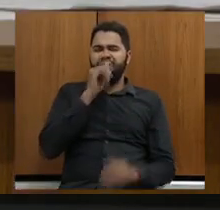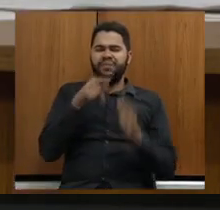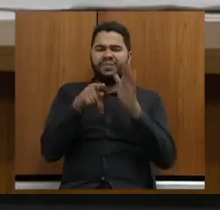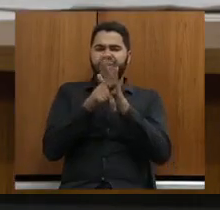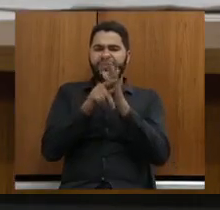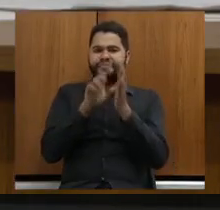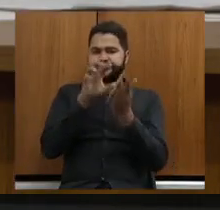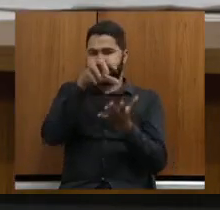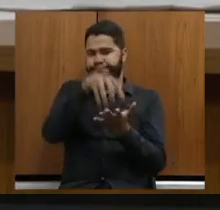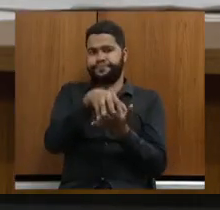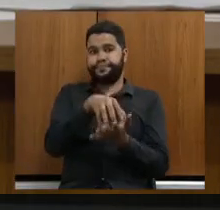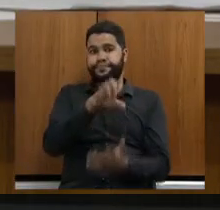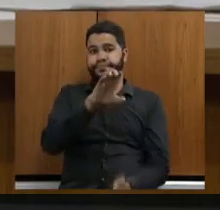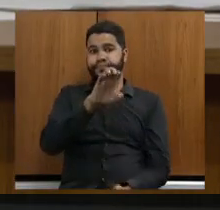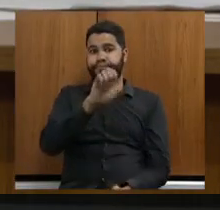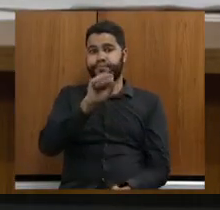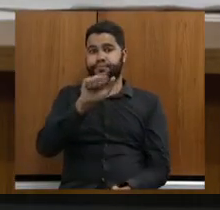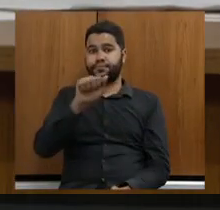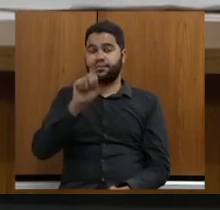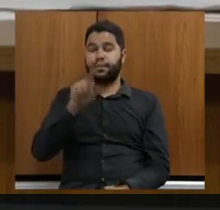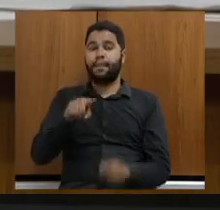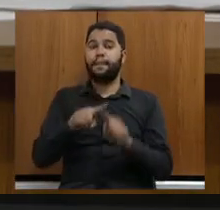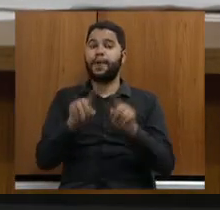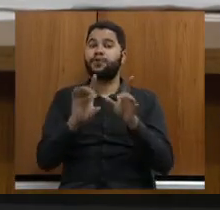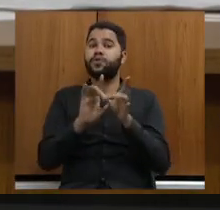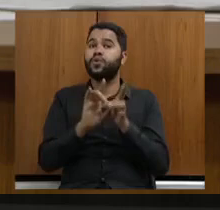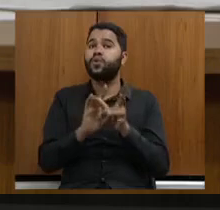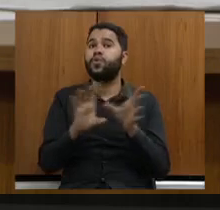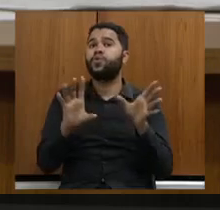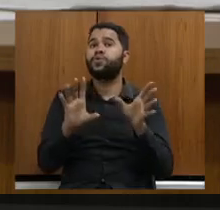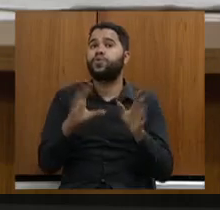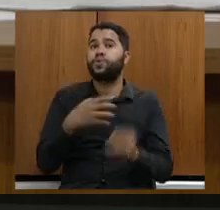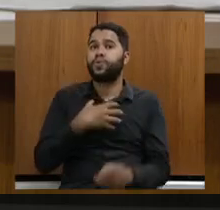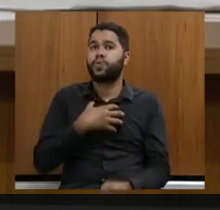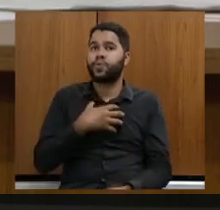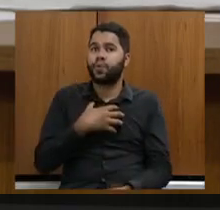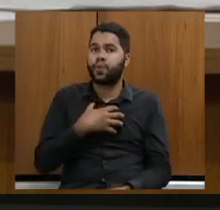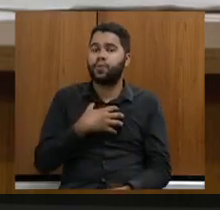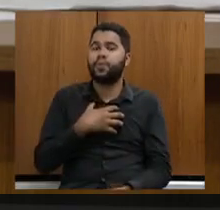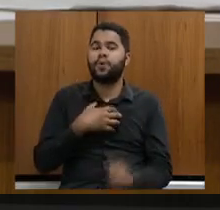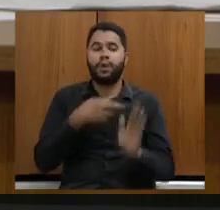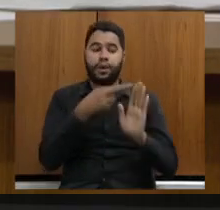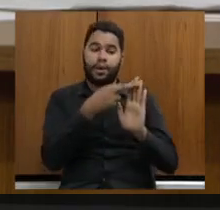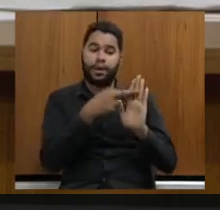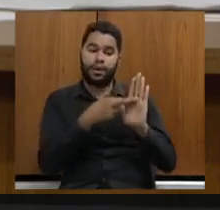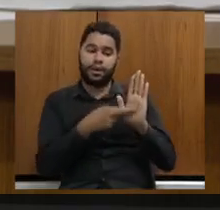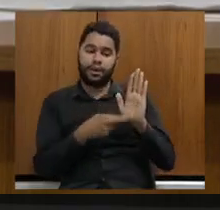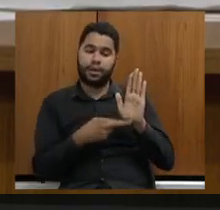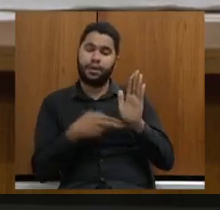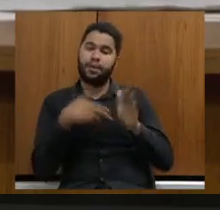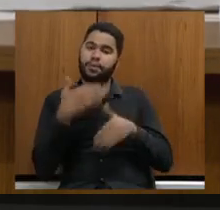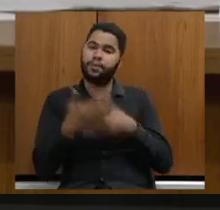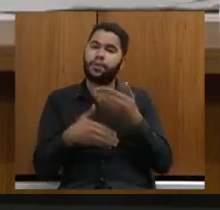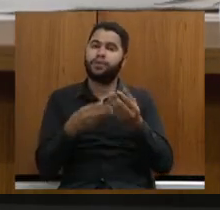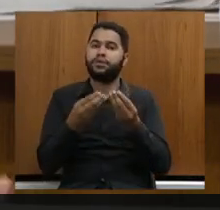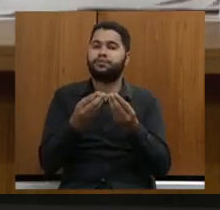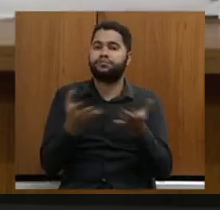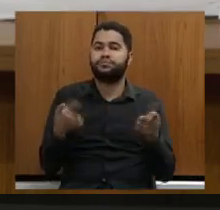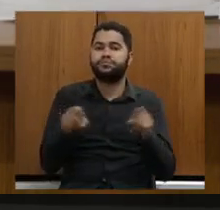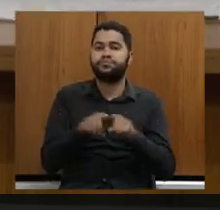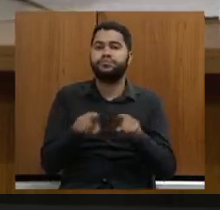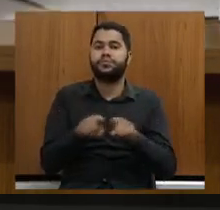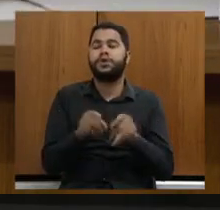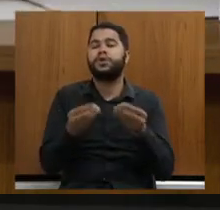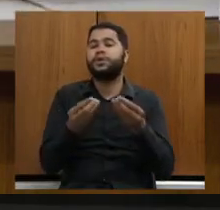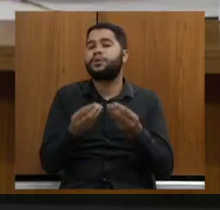propriedades dentro da Ceasa e sim para concessão de forma que que regras foram colocados o processo de concessão